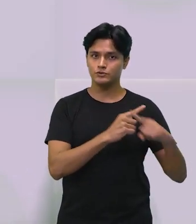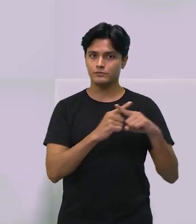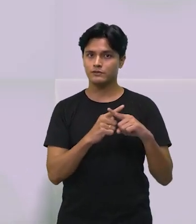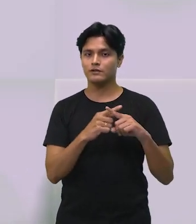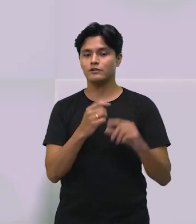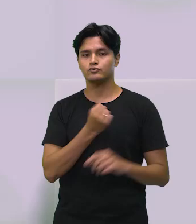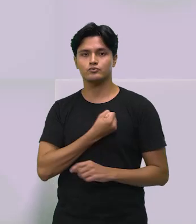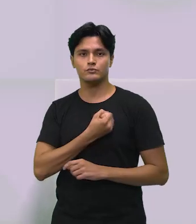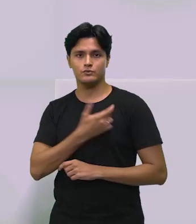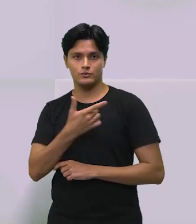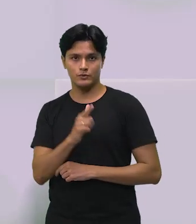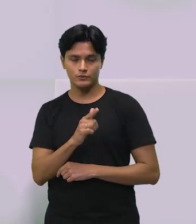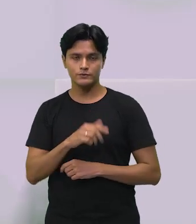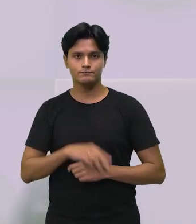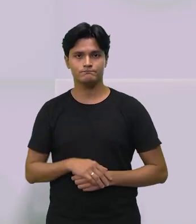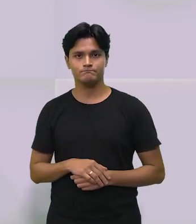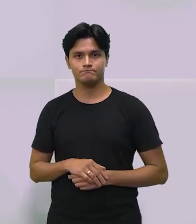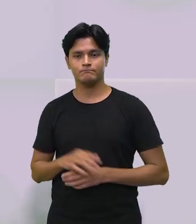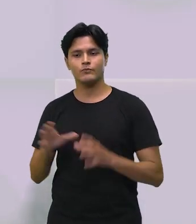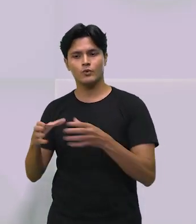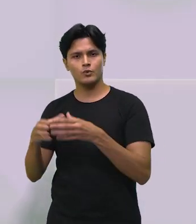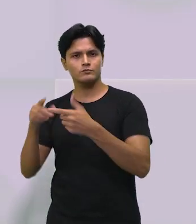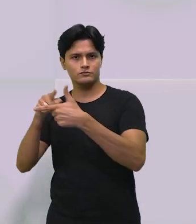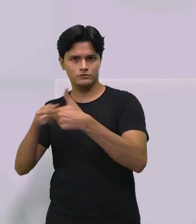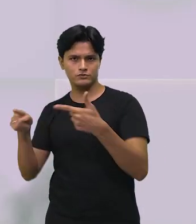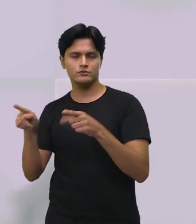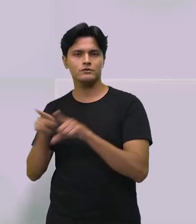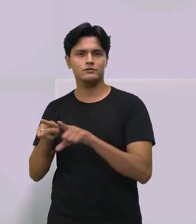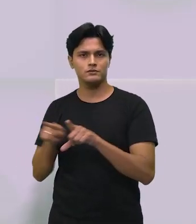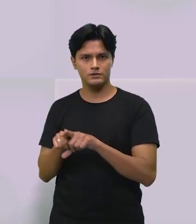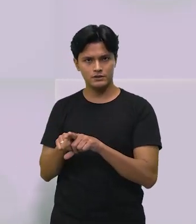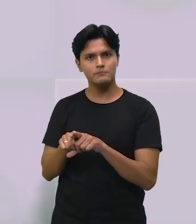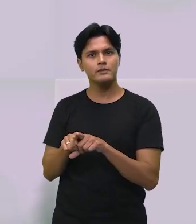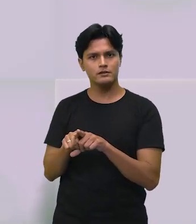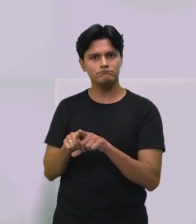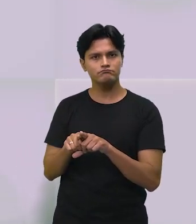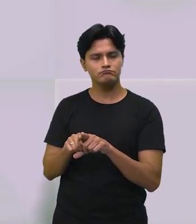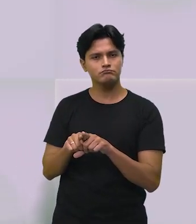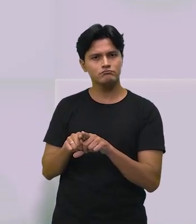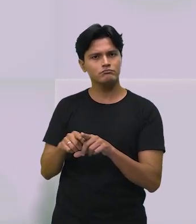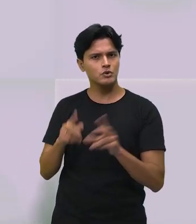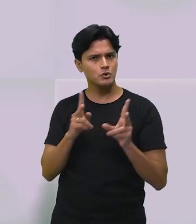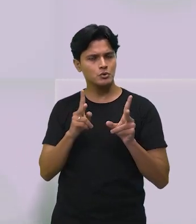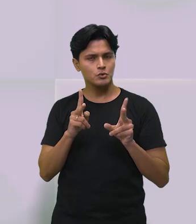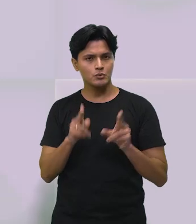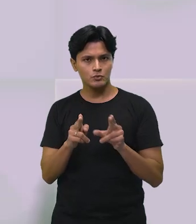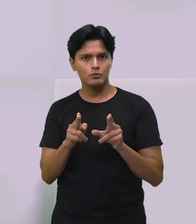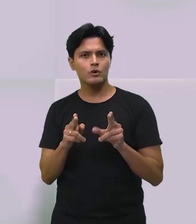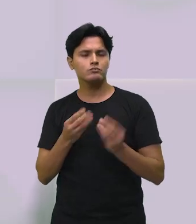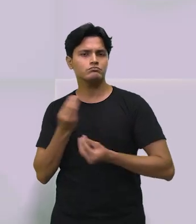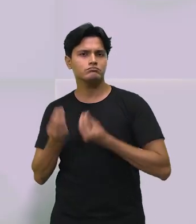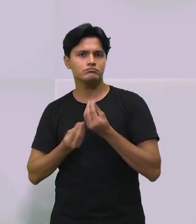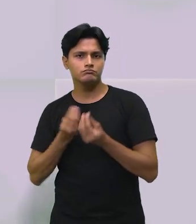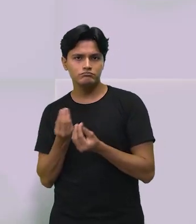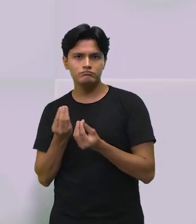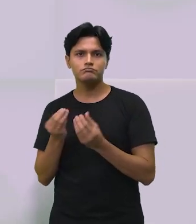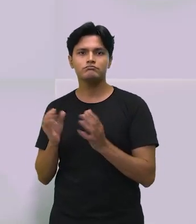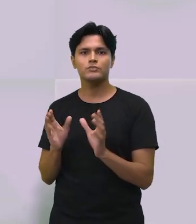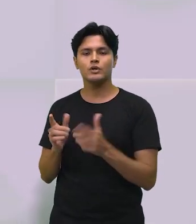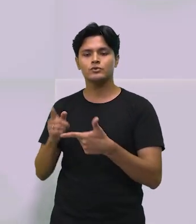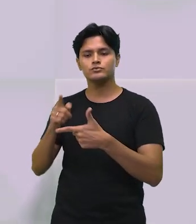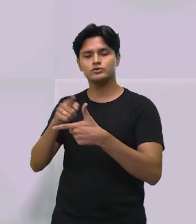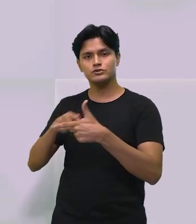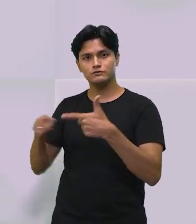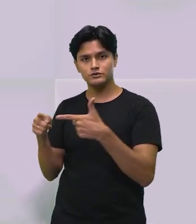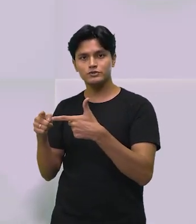tá? E o divisor, então, na mesma linha, nessa mesma lógica, o divisor de um número é aquele em